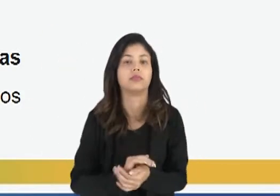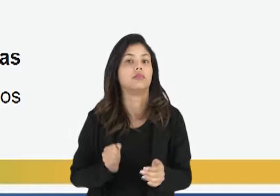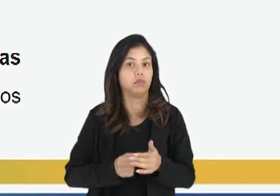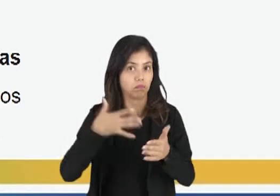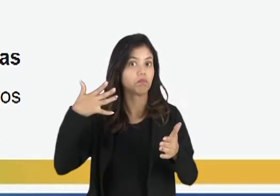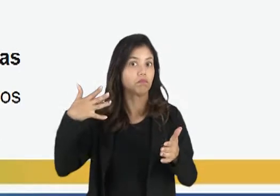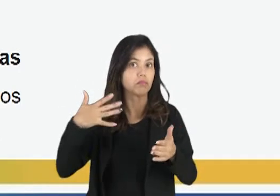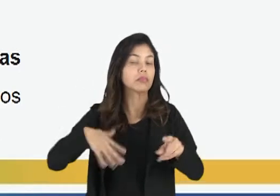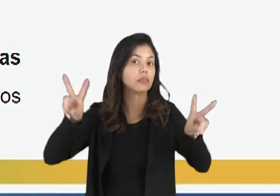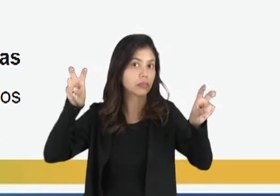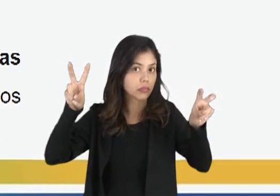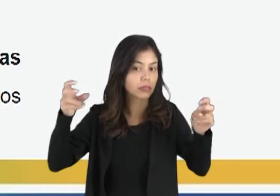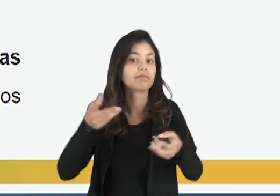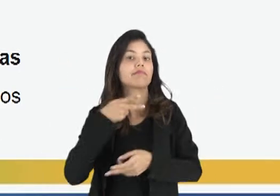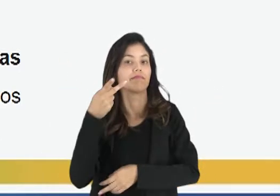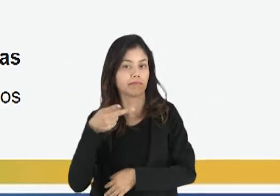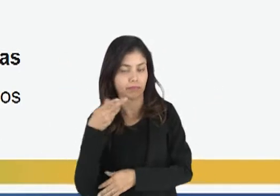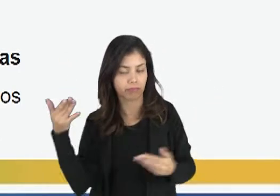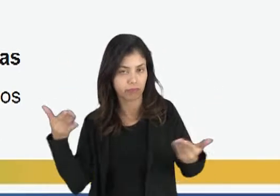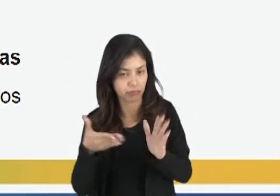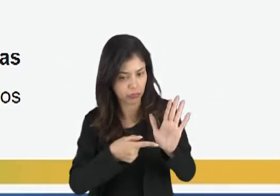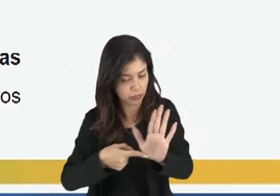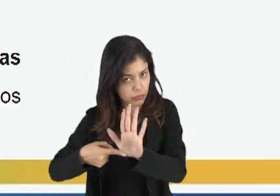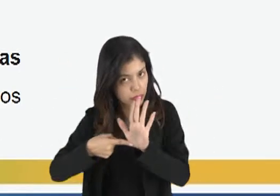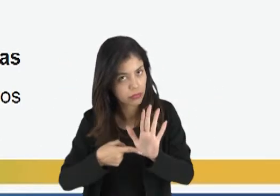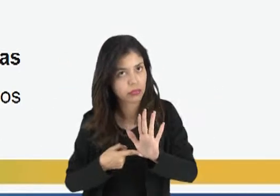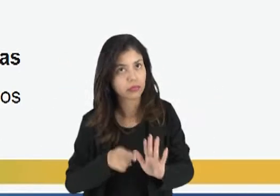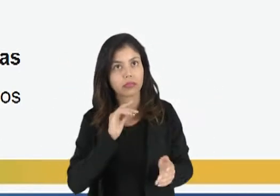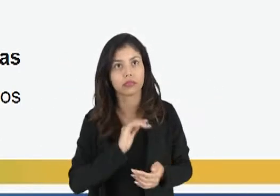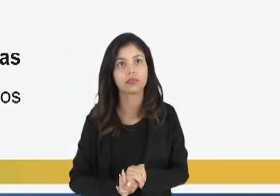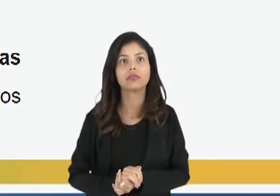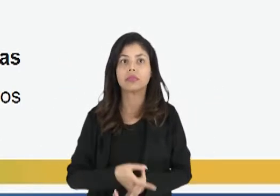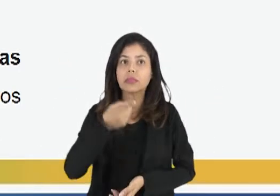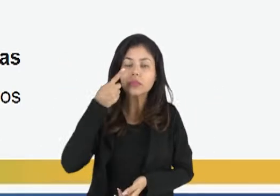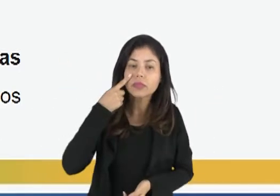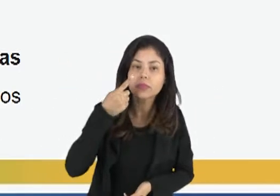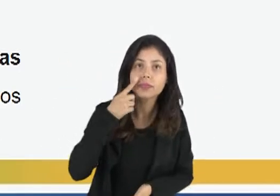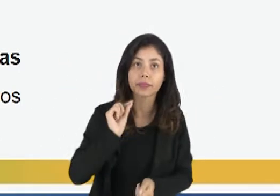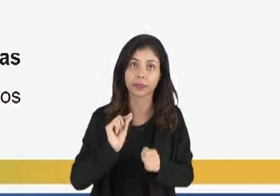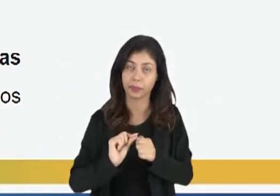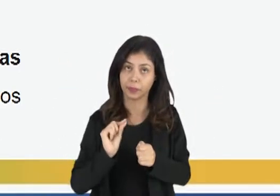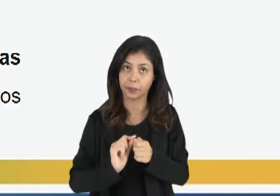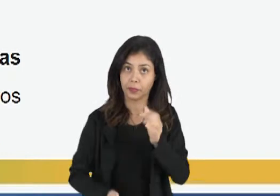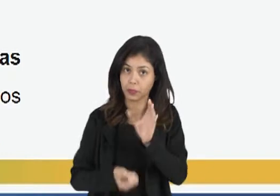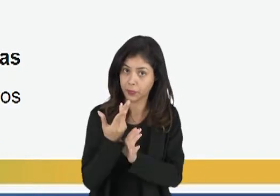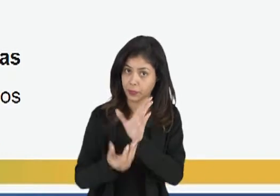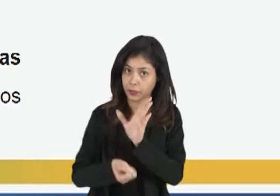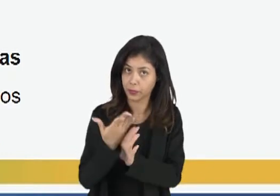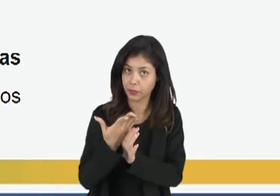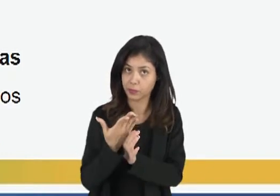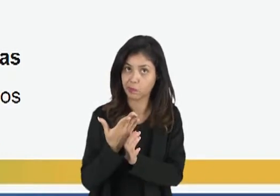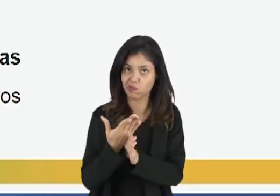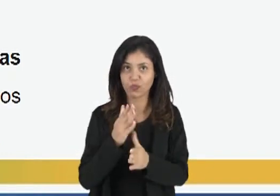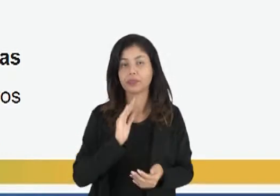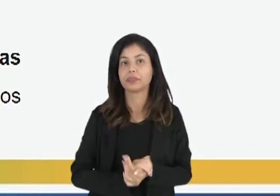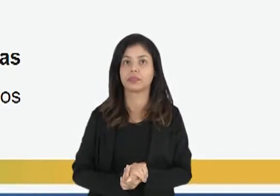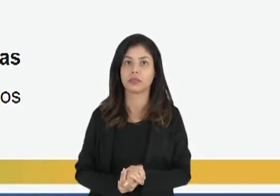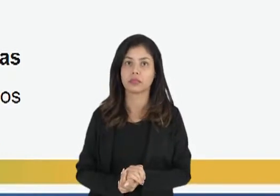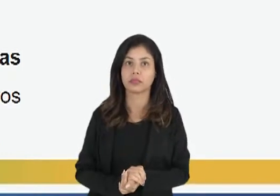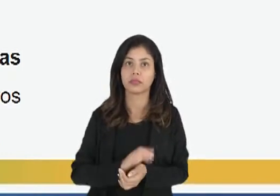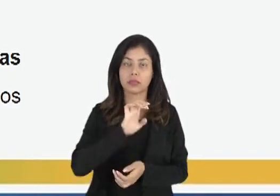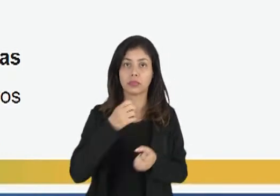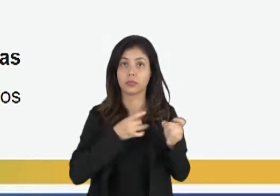tudo a ver com o tema que acabamos de propor. Então, são notáveis os efeitos na produção